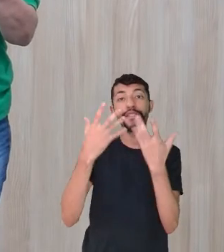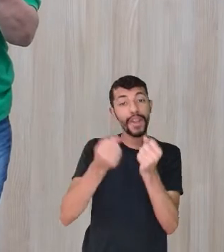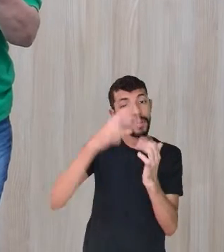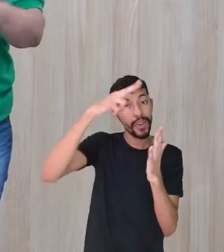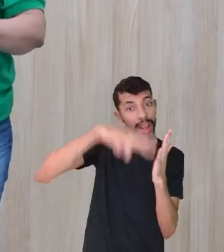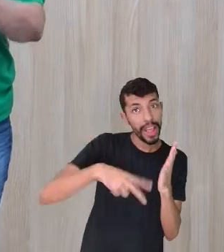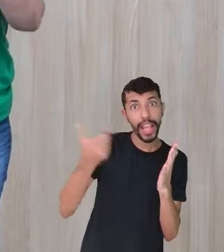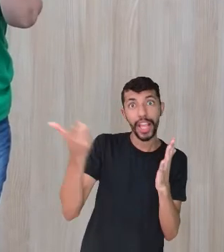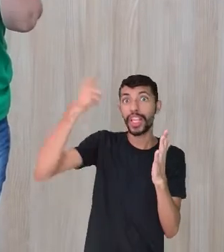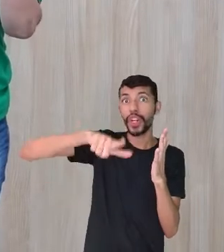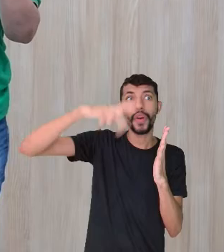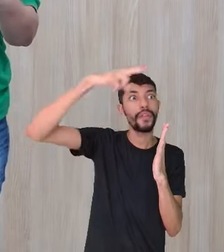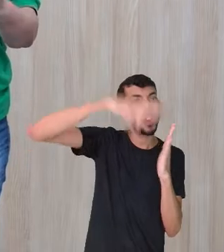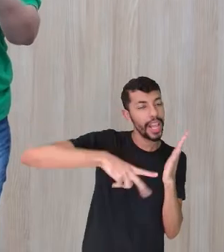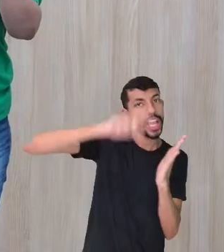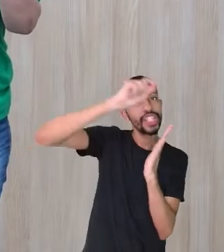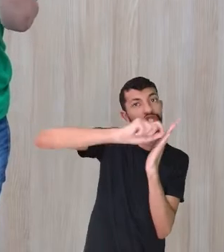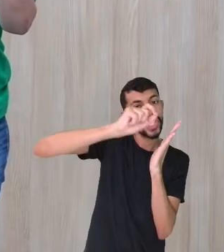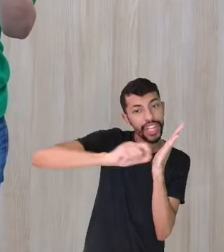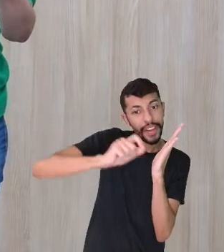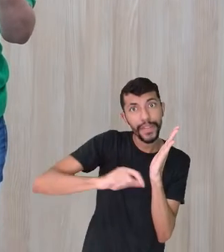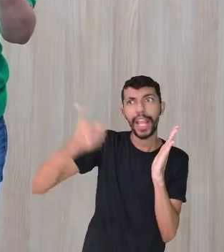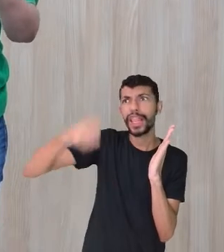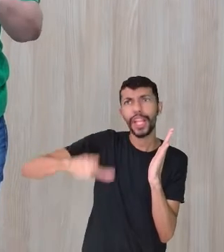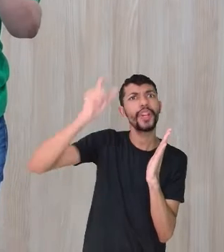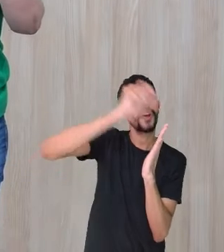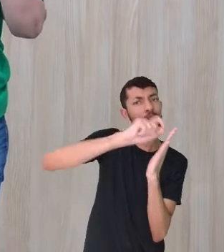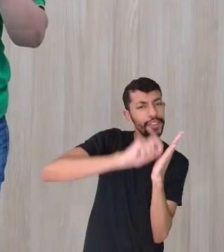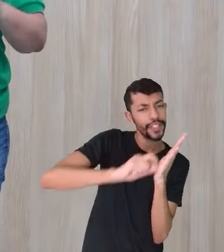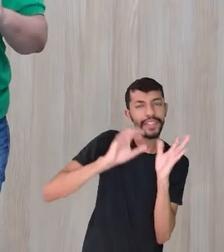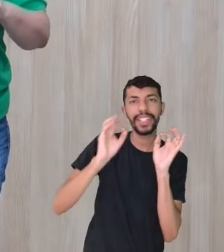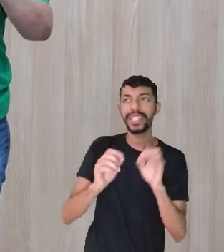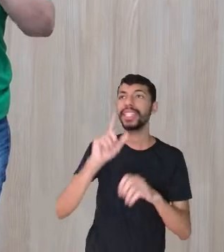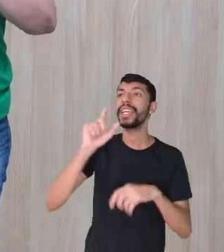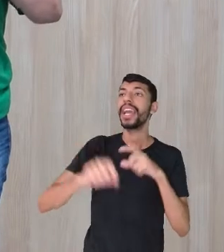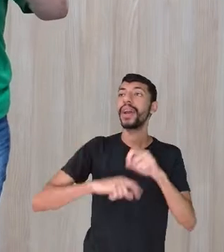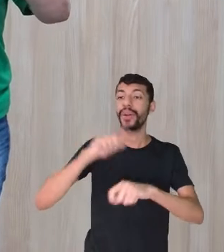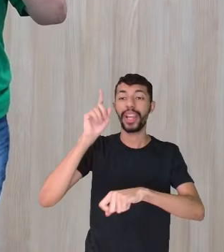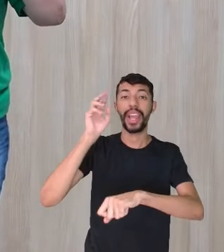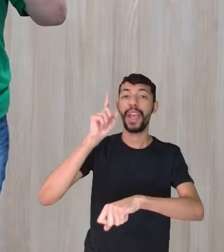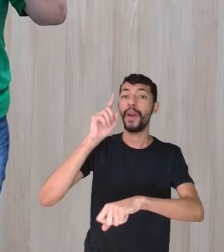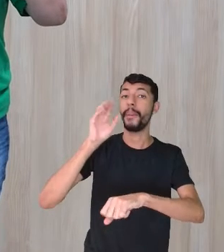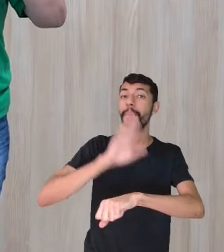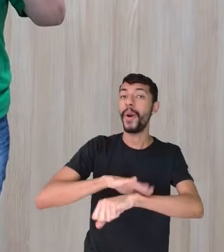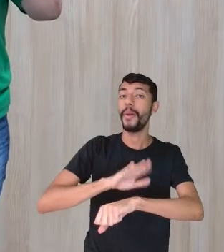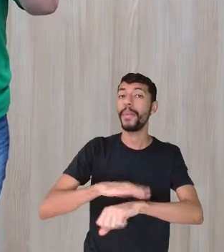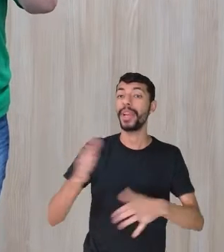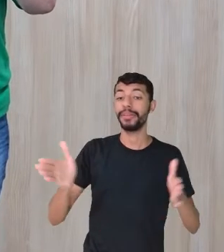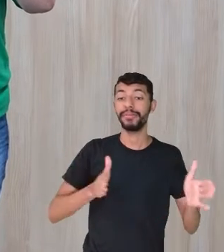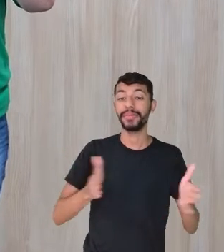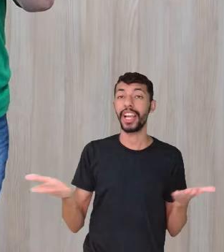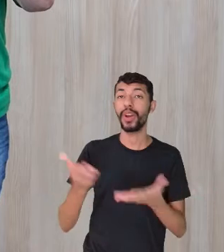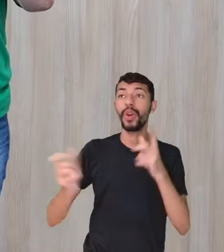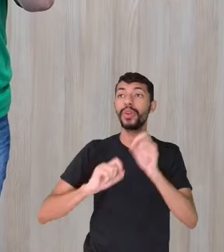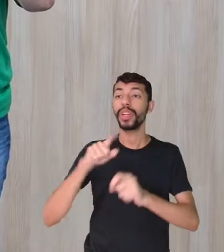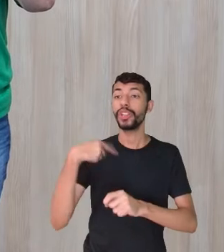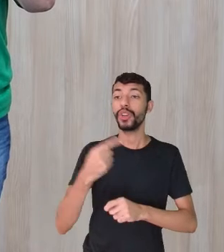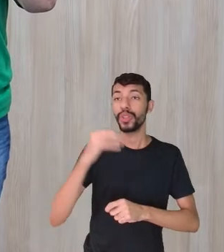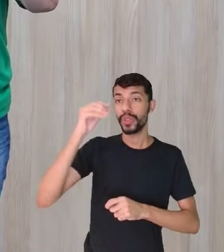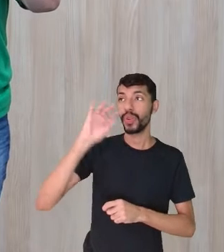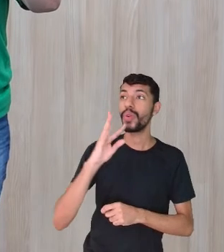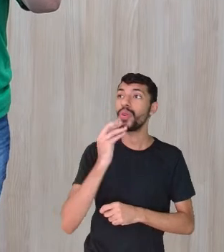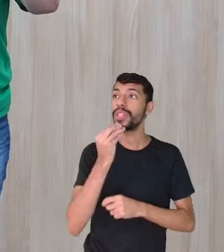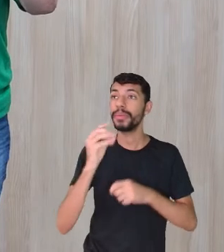reler, não é? Escrever, reescrever, é tempo de nivelar, não é? O nosso conhecimento não pode estar